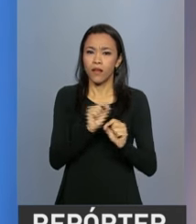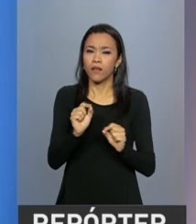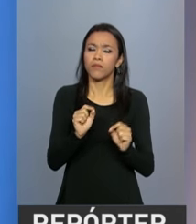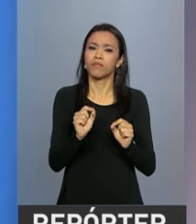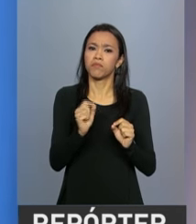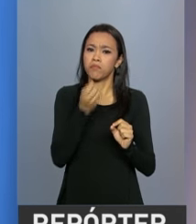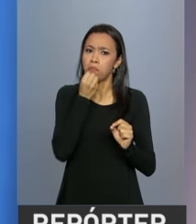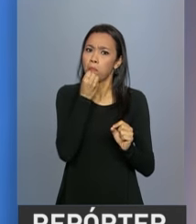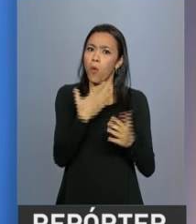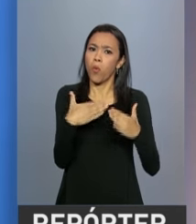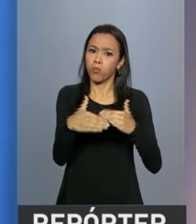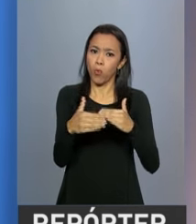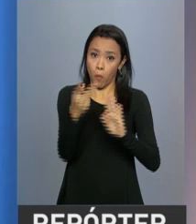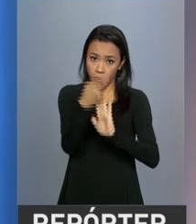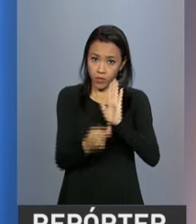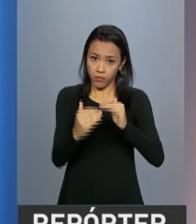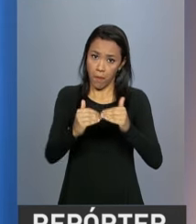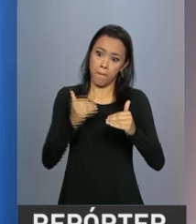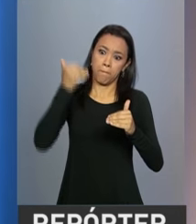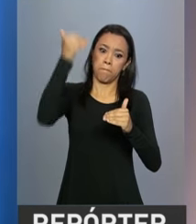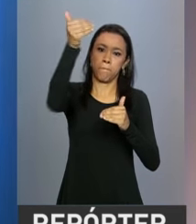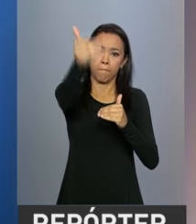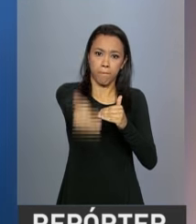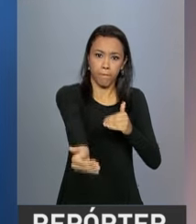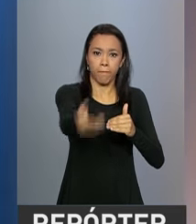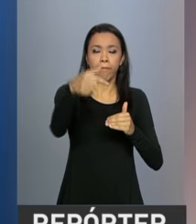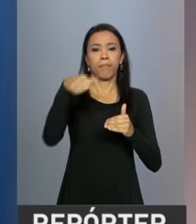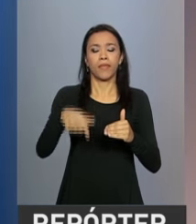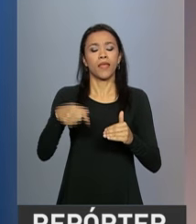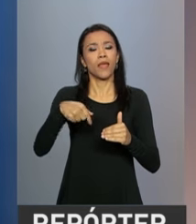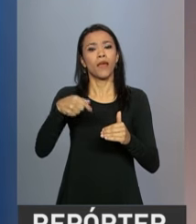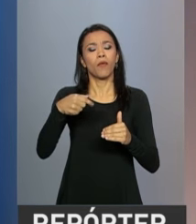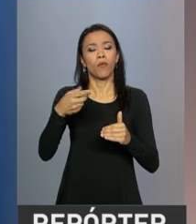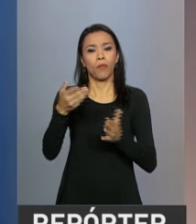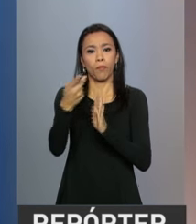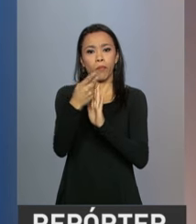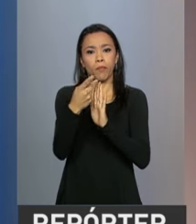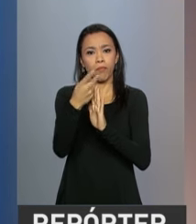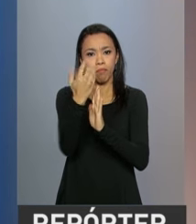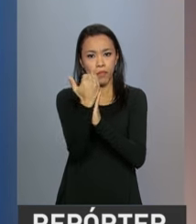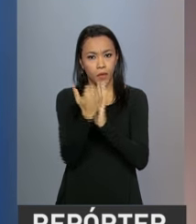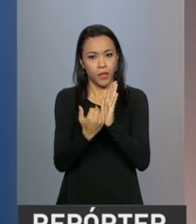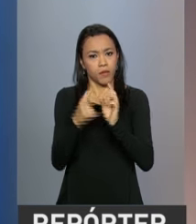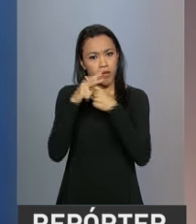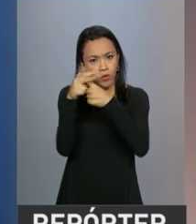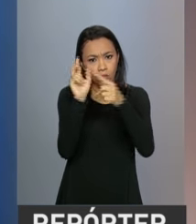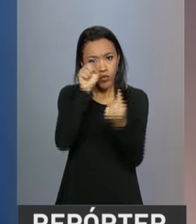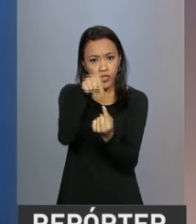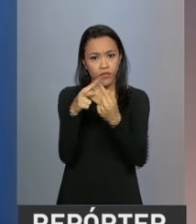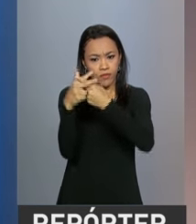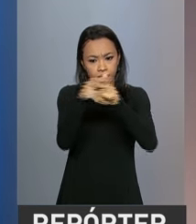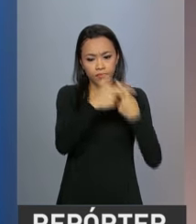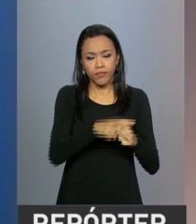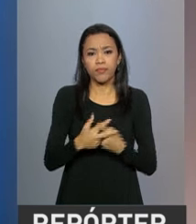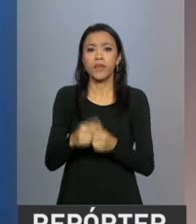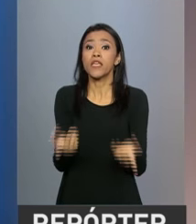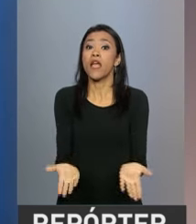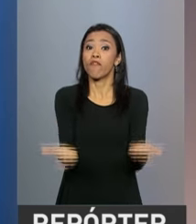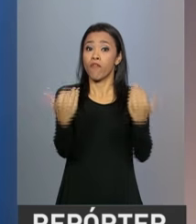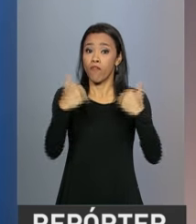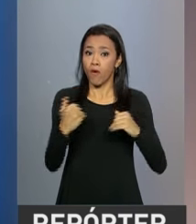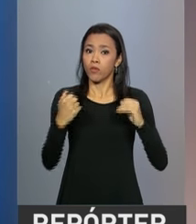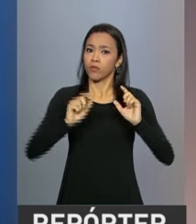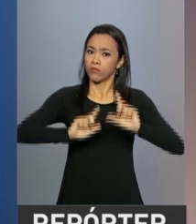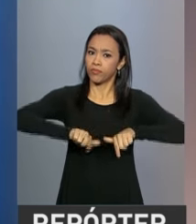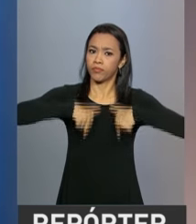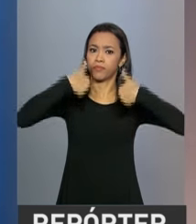salto à frente no programa de ajuste e de retomada do crescimento da indústria brasileira. Ele